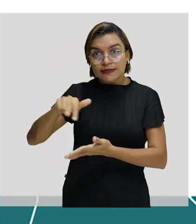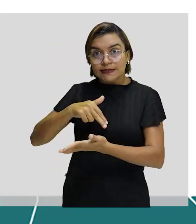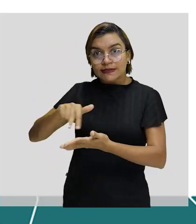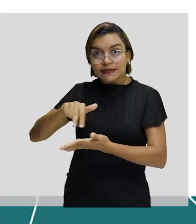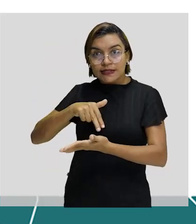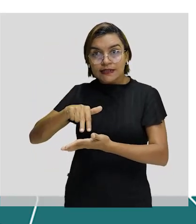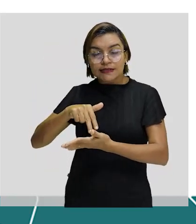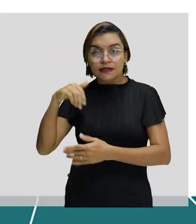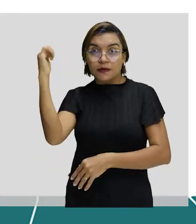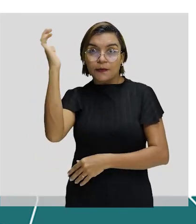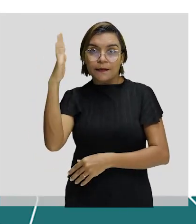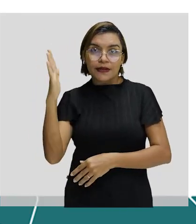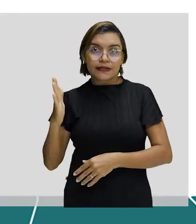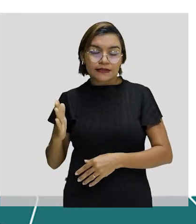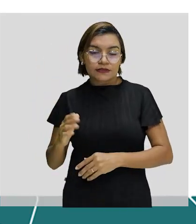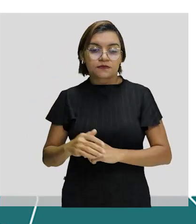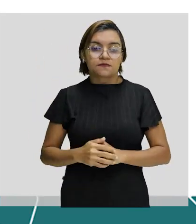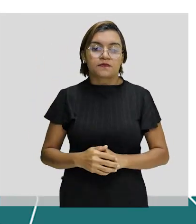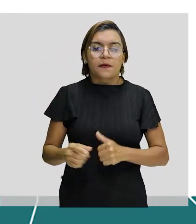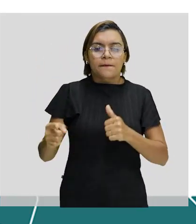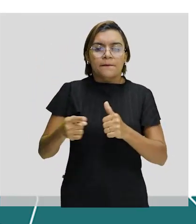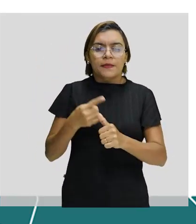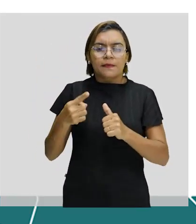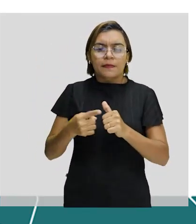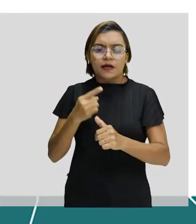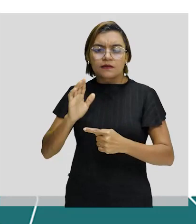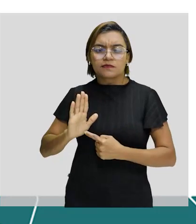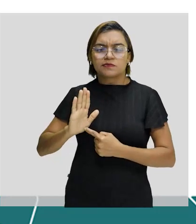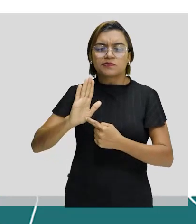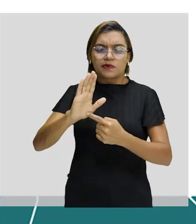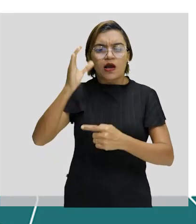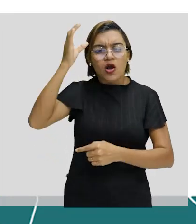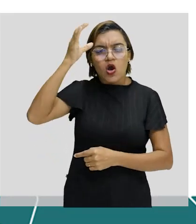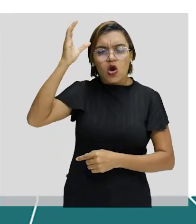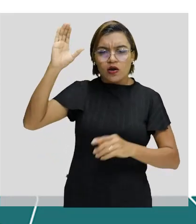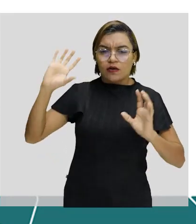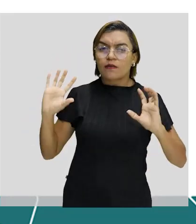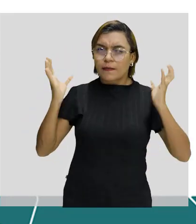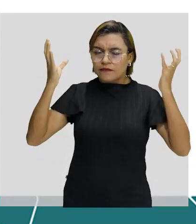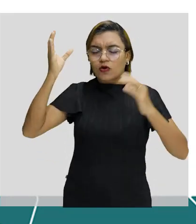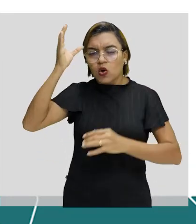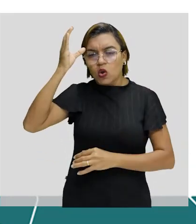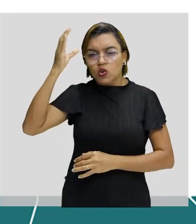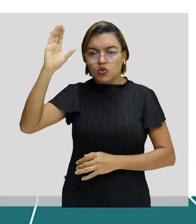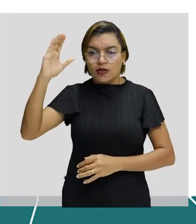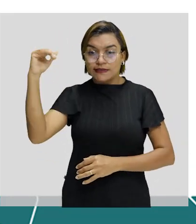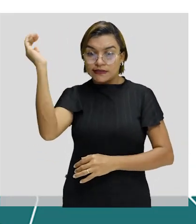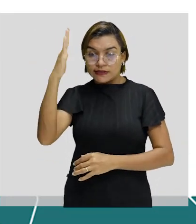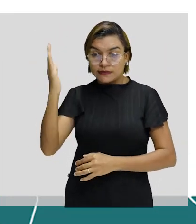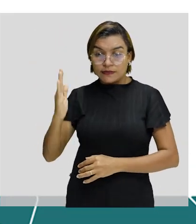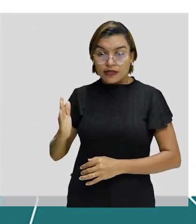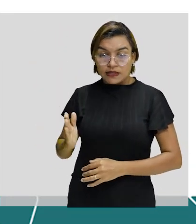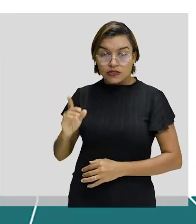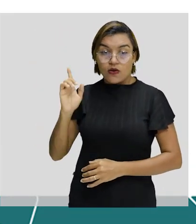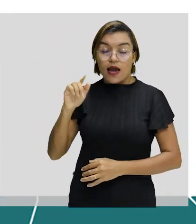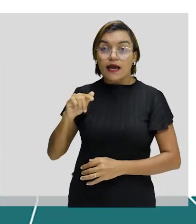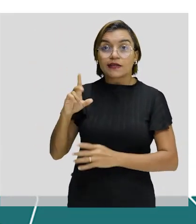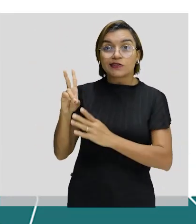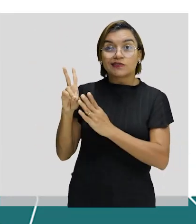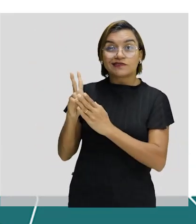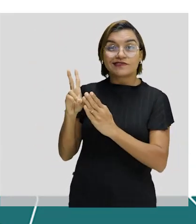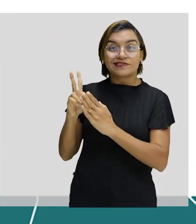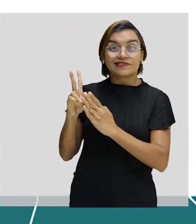Brasil. As primeiras manifestações culturais de dança no Brasil são as danças